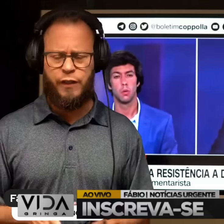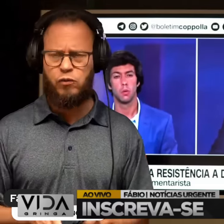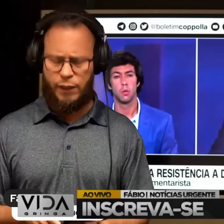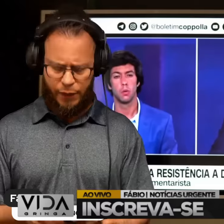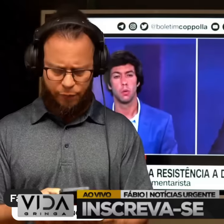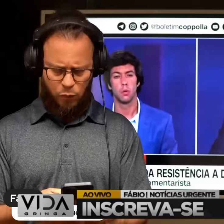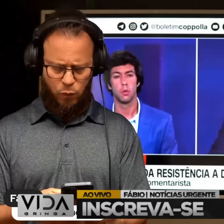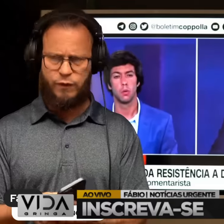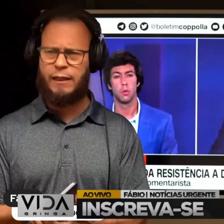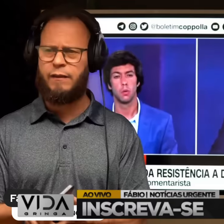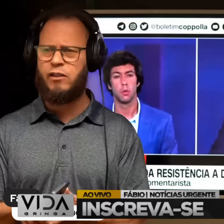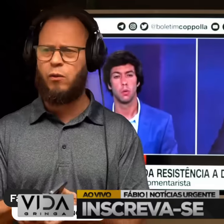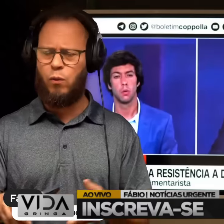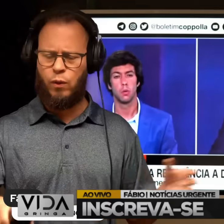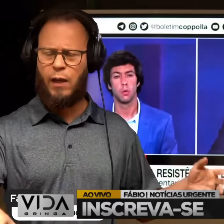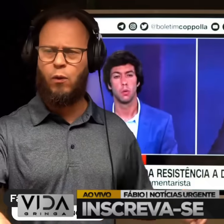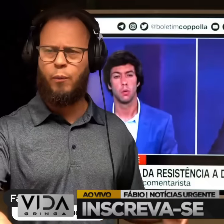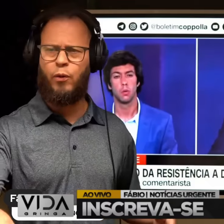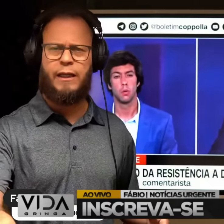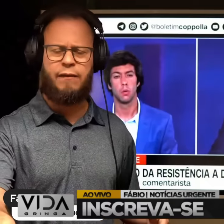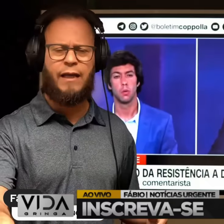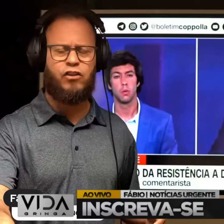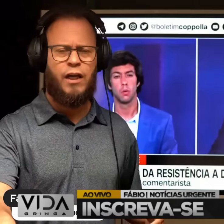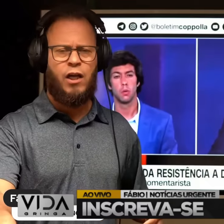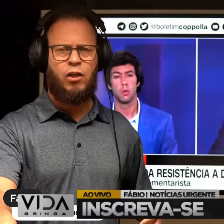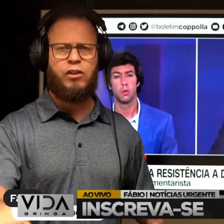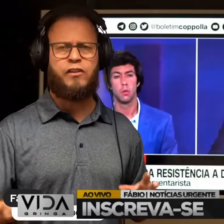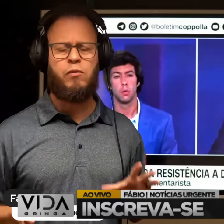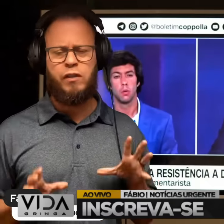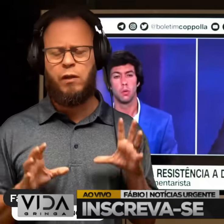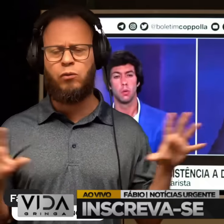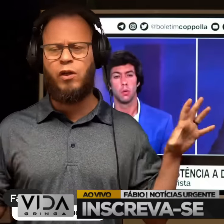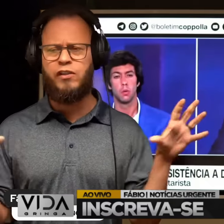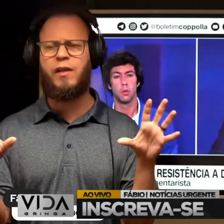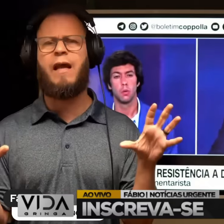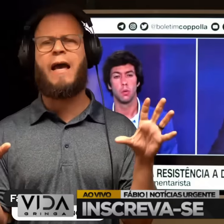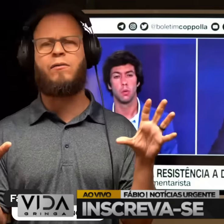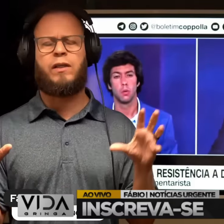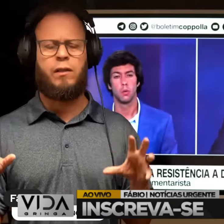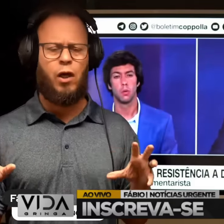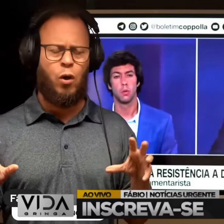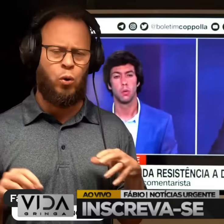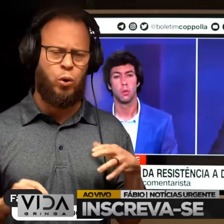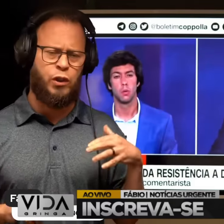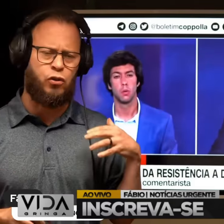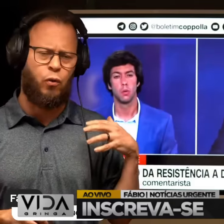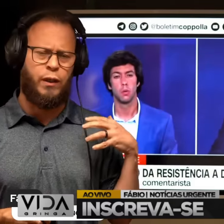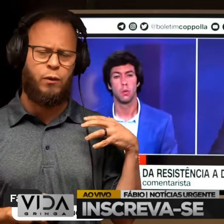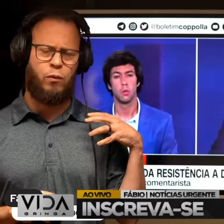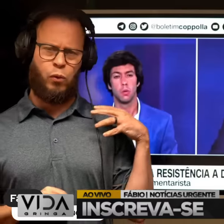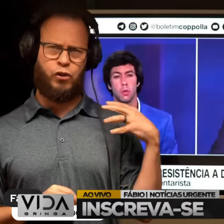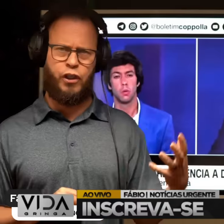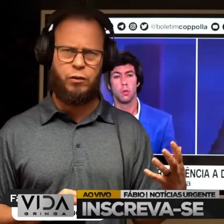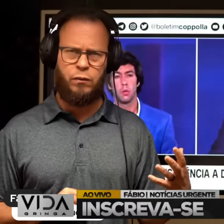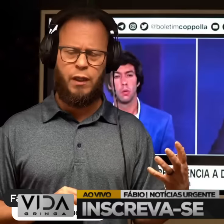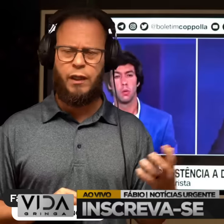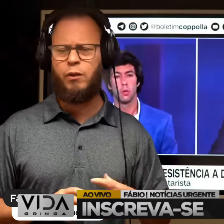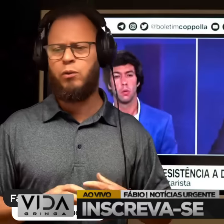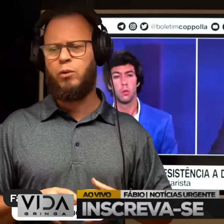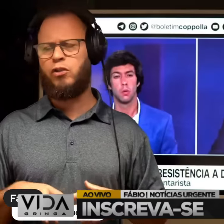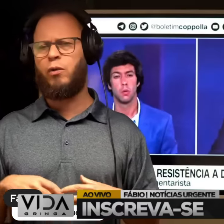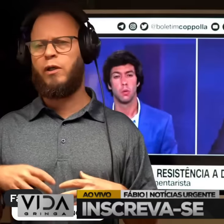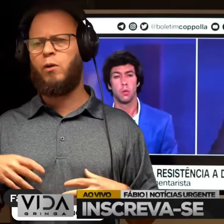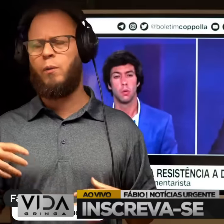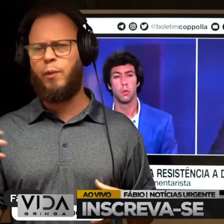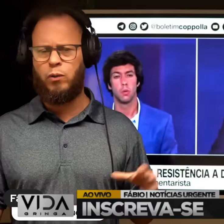nós temos aqui, vamos botar aqui, deixa o Caio Coppola ali atrás. Nós temos então dois cenários aqui. O Lula escolheu o Dino e o